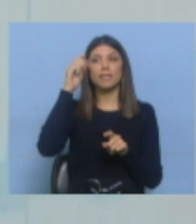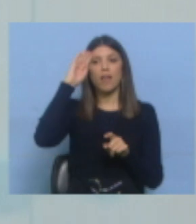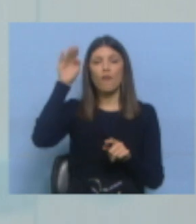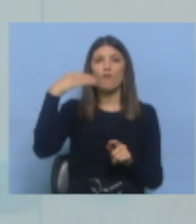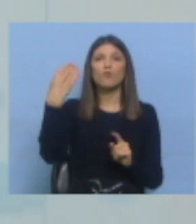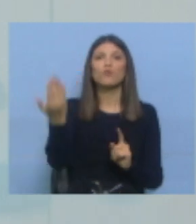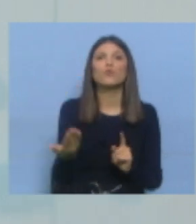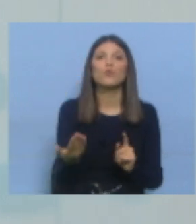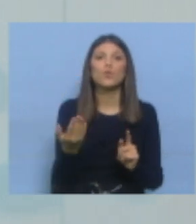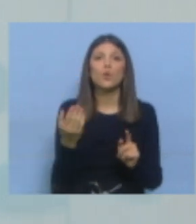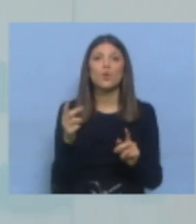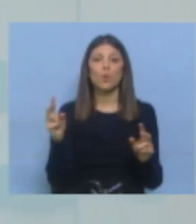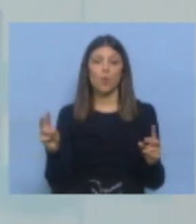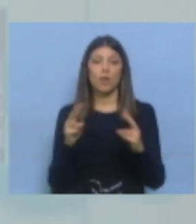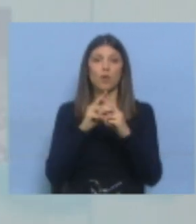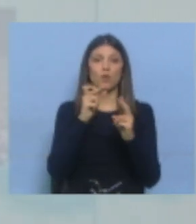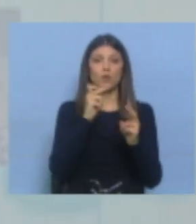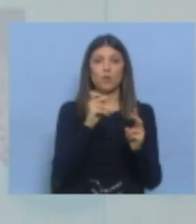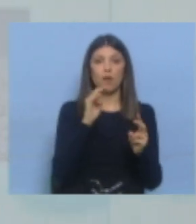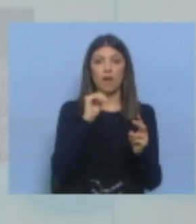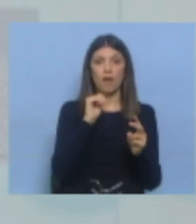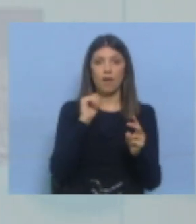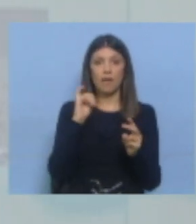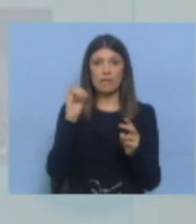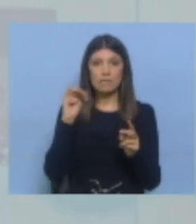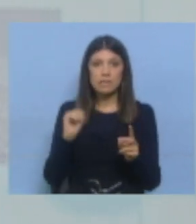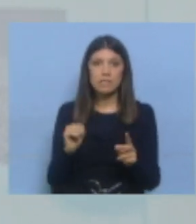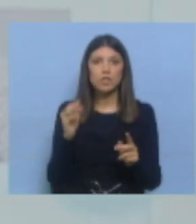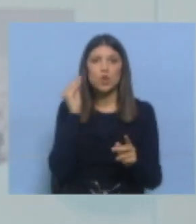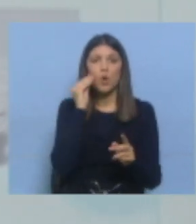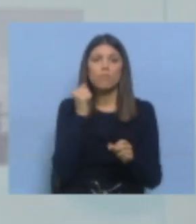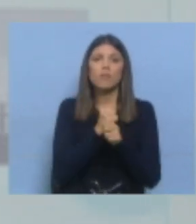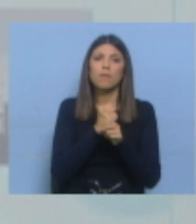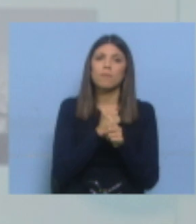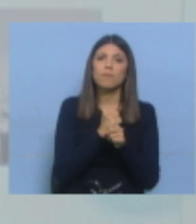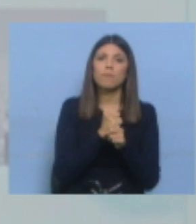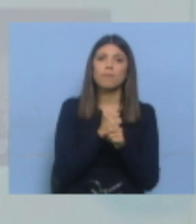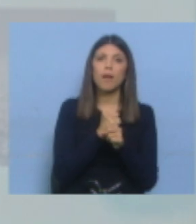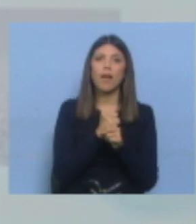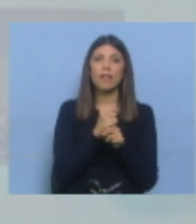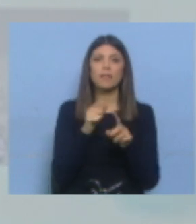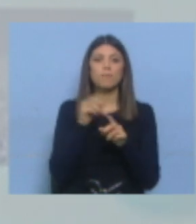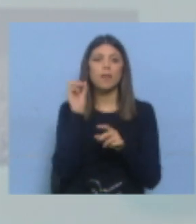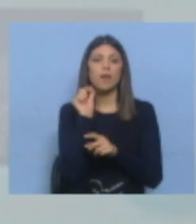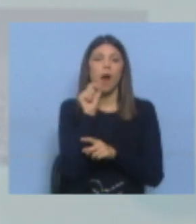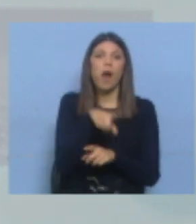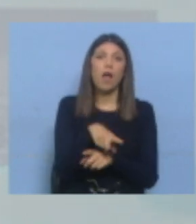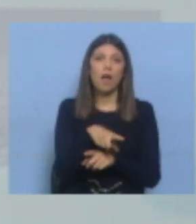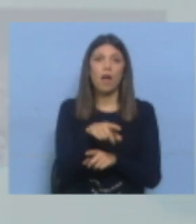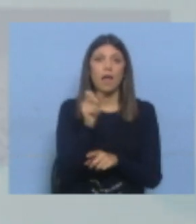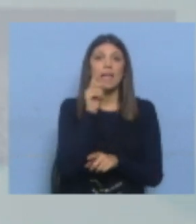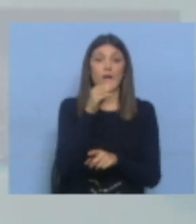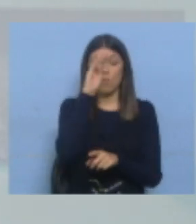que vão trabalhando também e lendo esta sugestão que chega do Papa, que à partida não é um especialista em economia, terá os